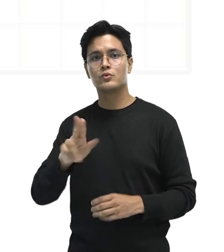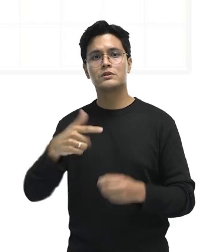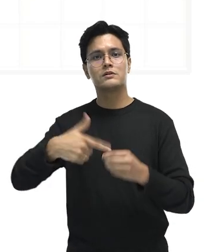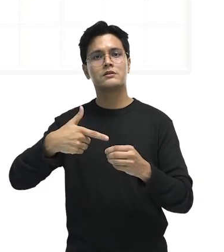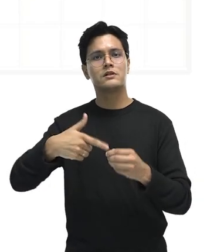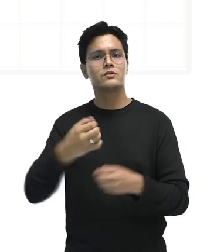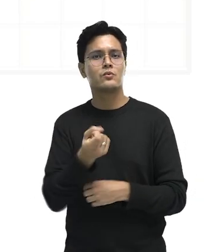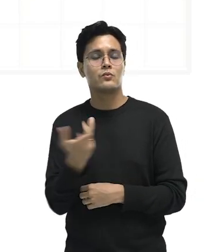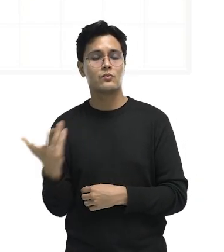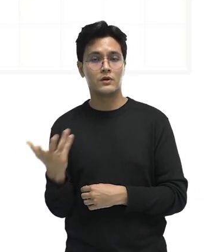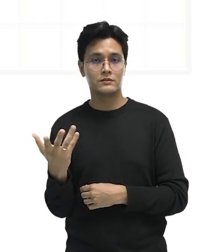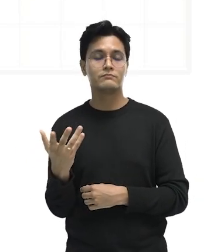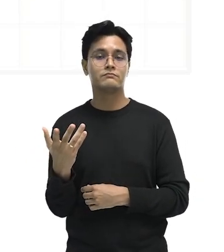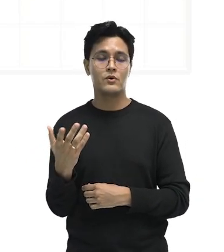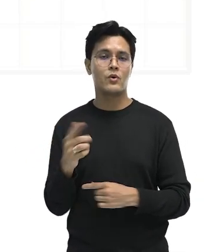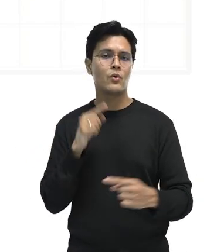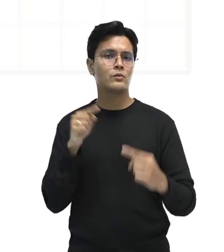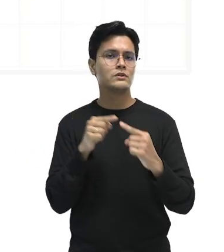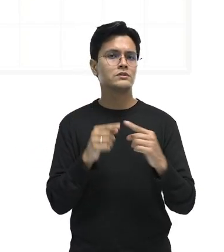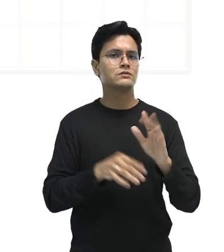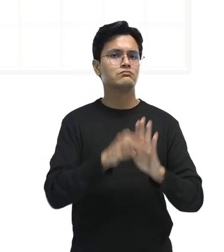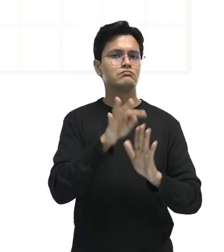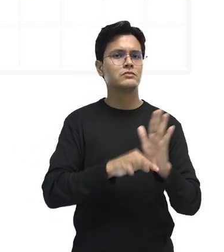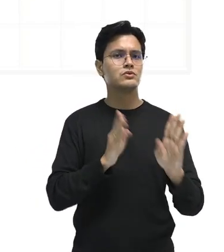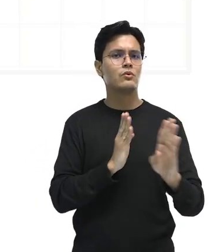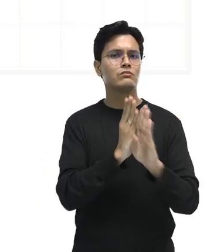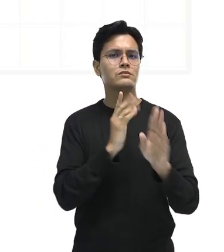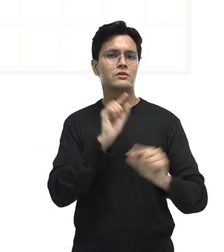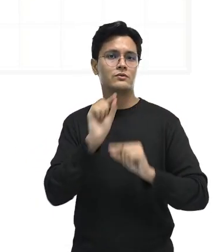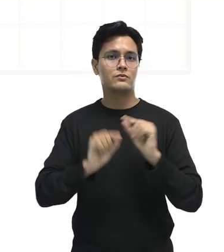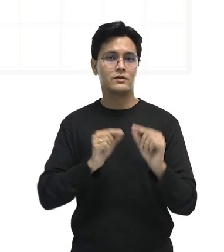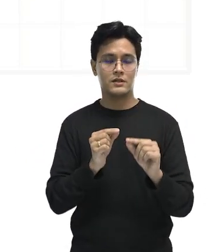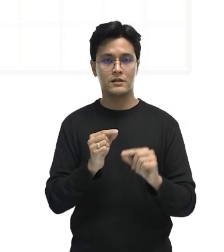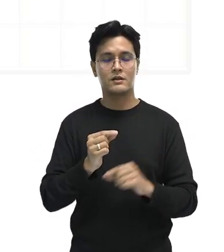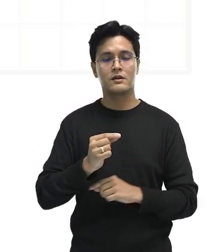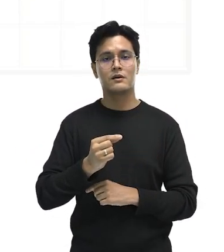Tá? Vejam que o objetivo é encontrar